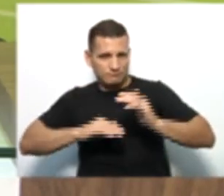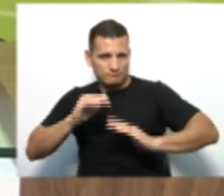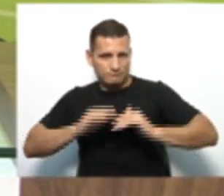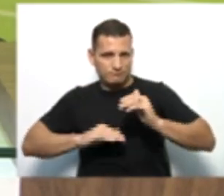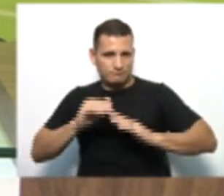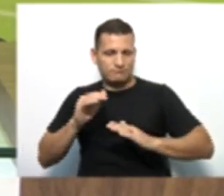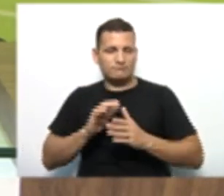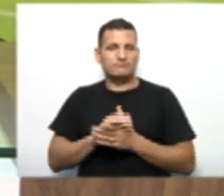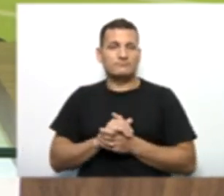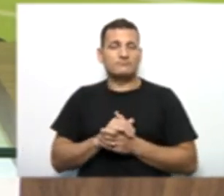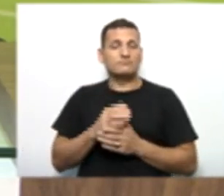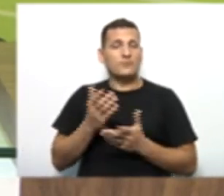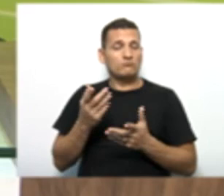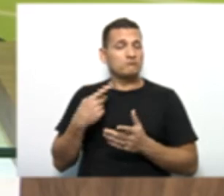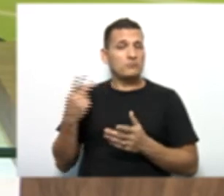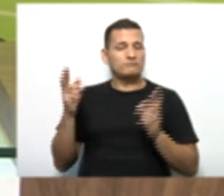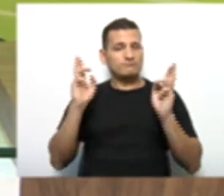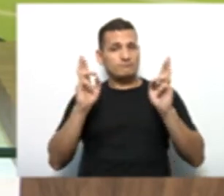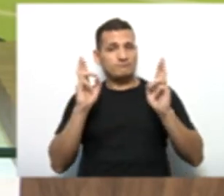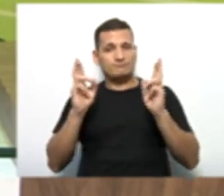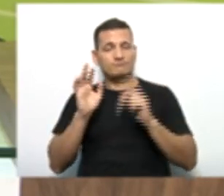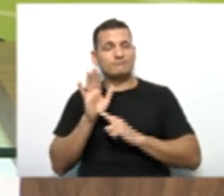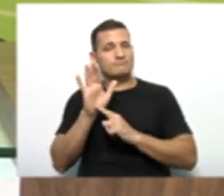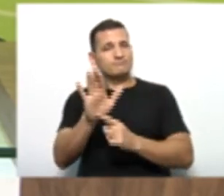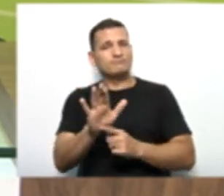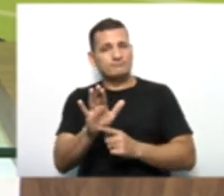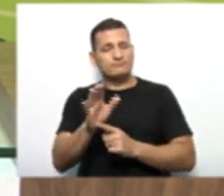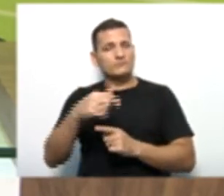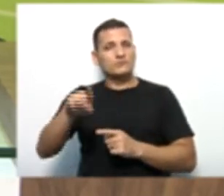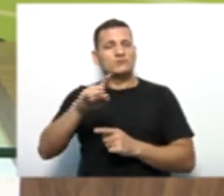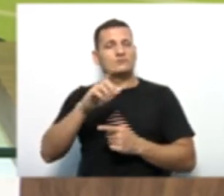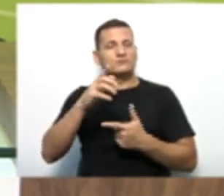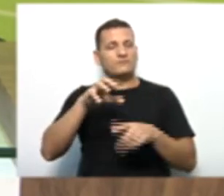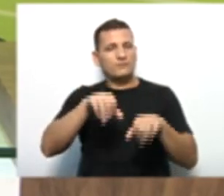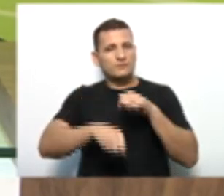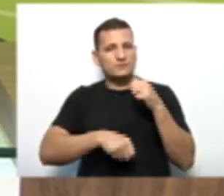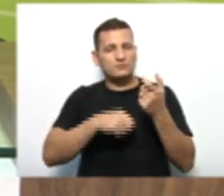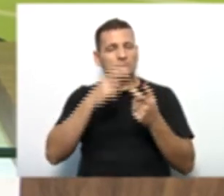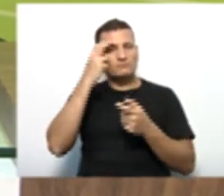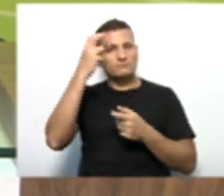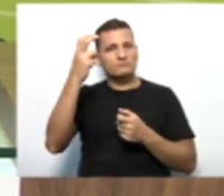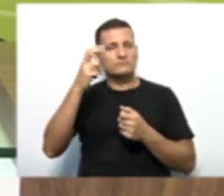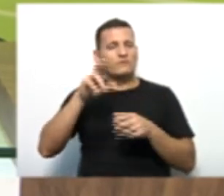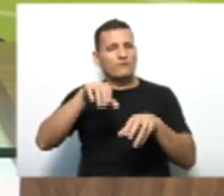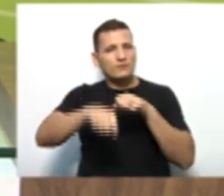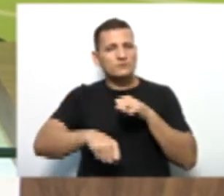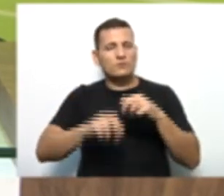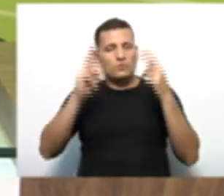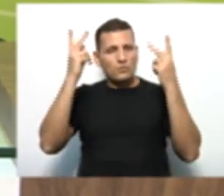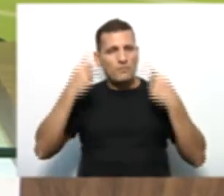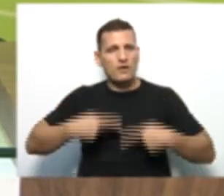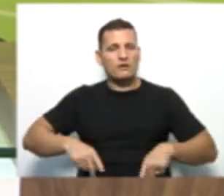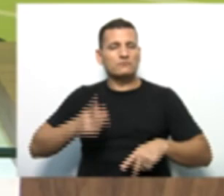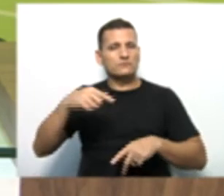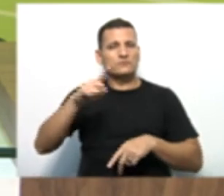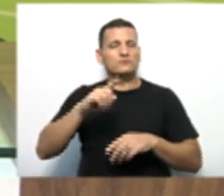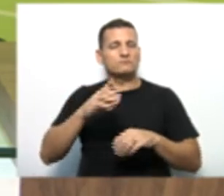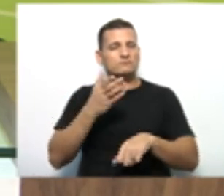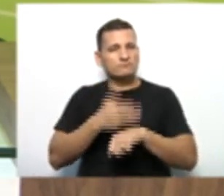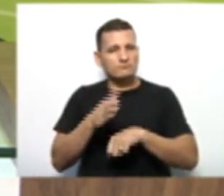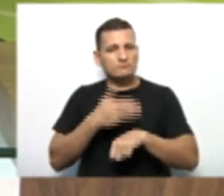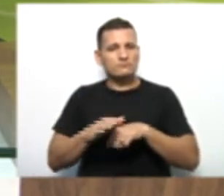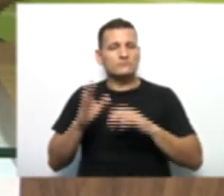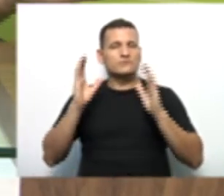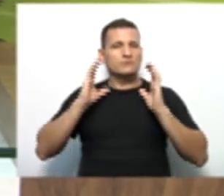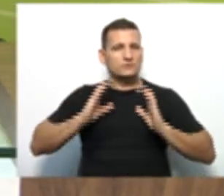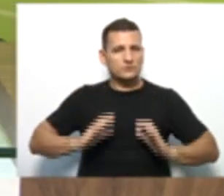ter contribuído para a formação não apenas intelectual, mas para a formação humana de vocês, para o exercício da cidadania, né,